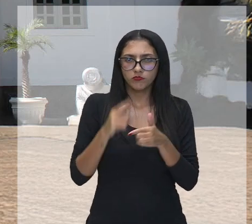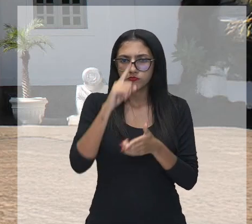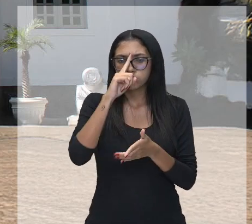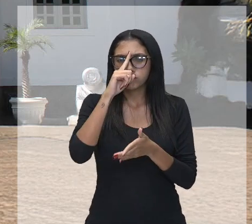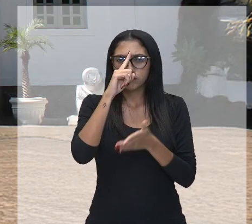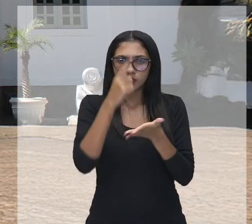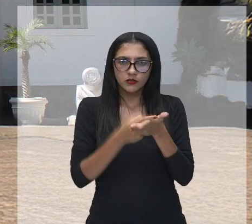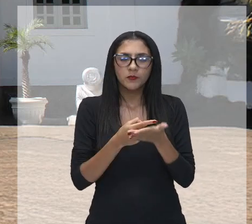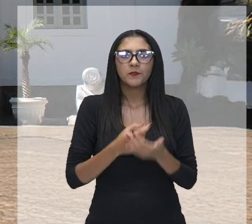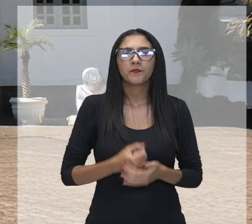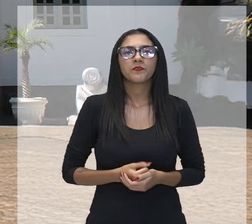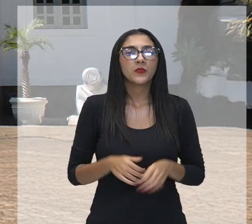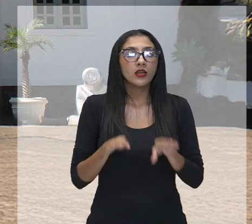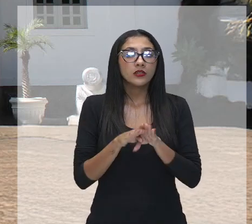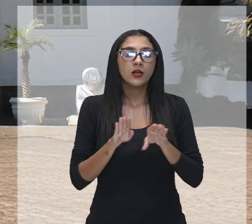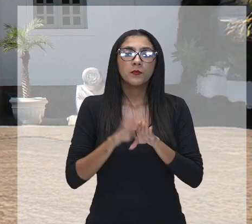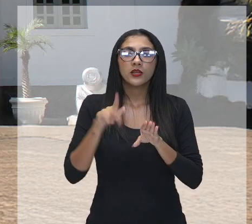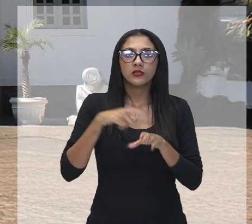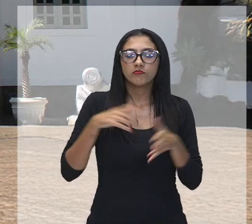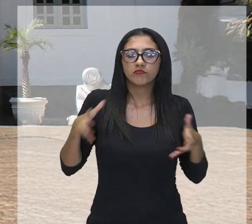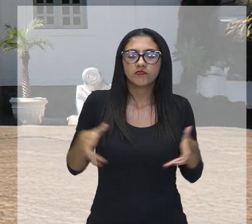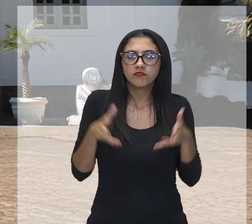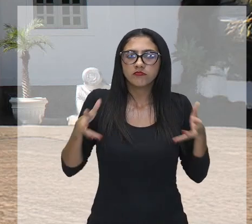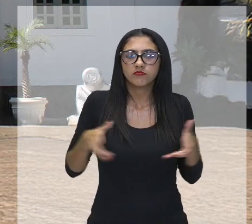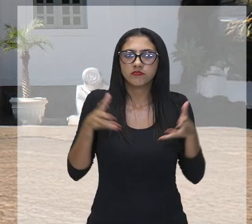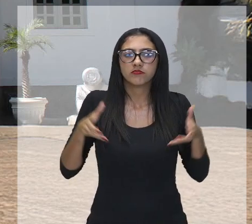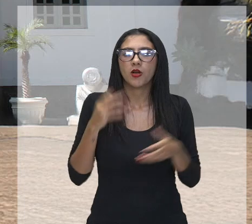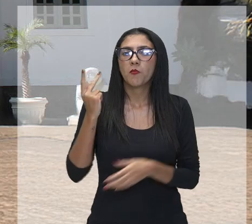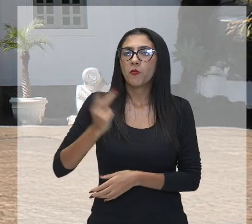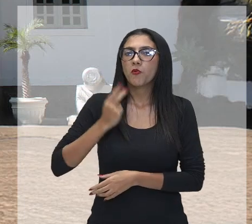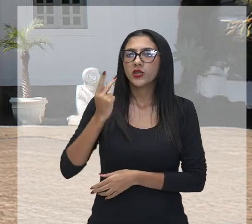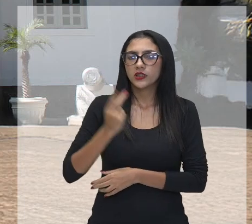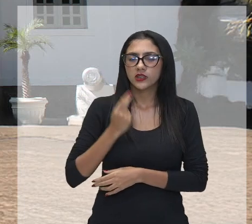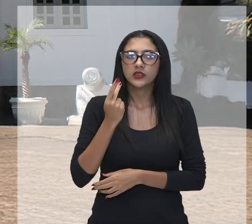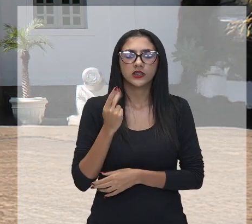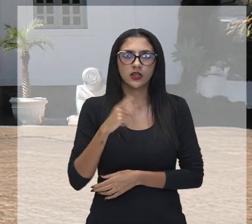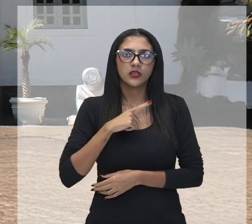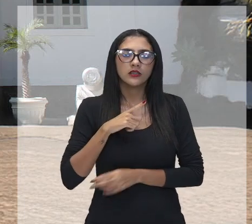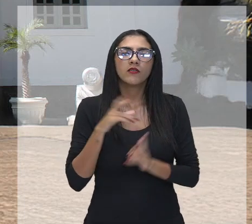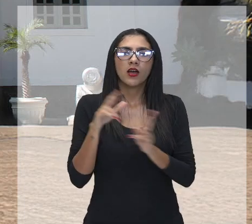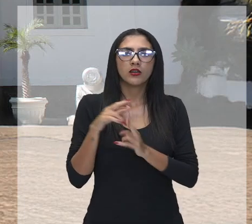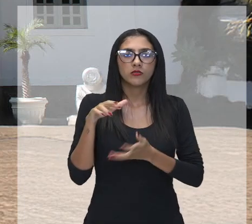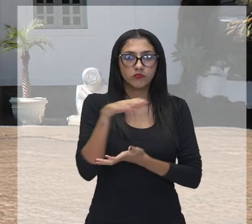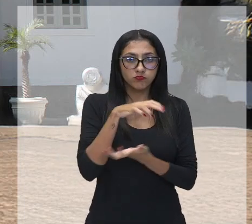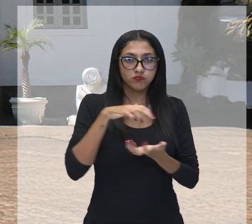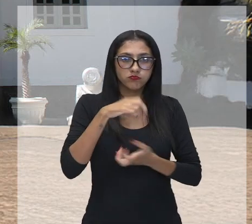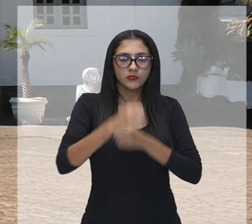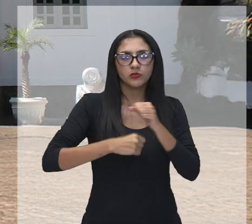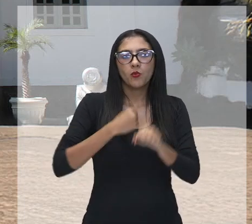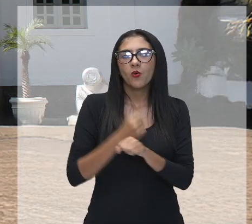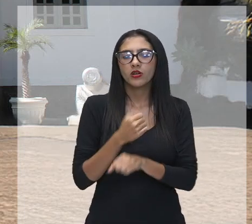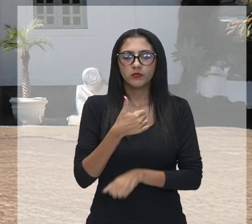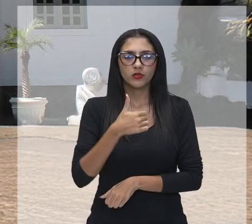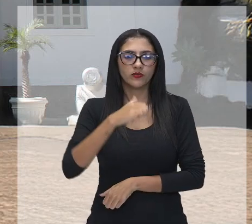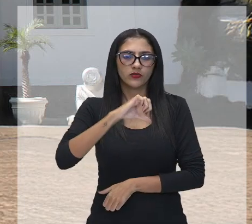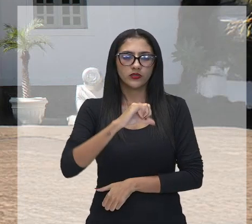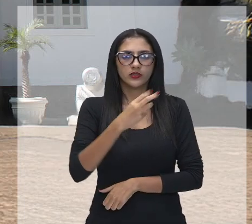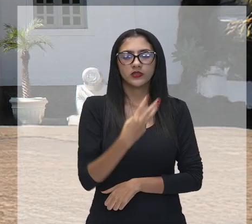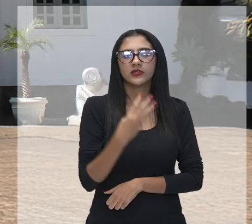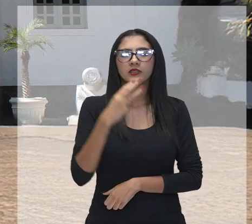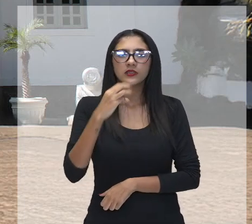também contribuiu para mudanças políticas que culminariam na Revolução de 1930. Essa Revolução